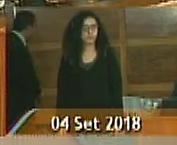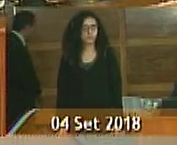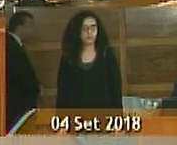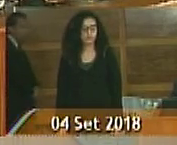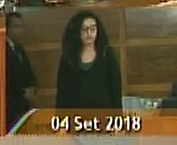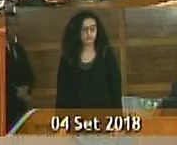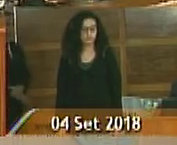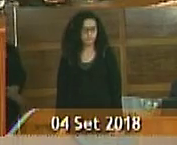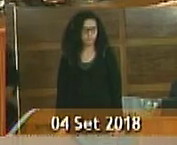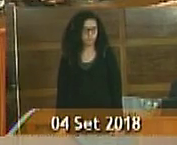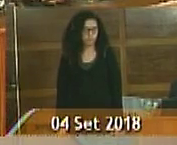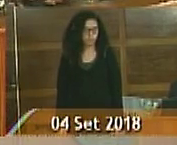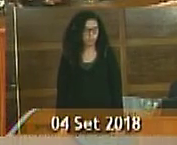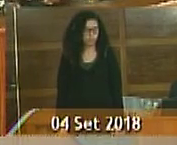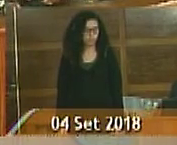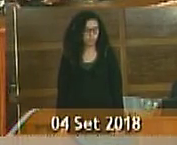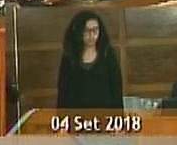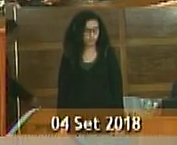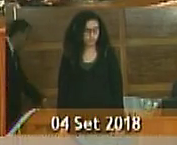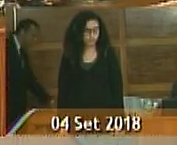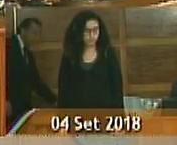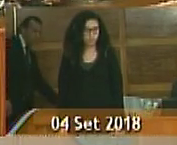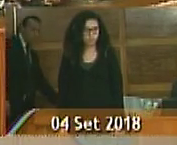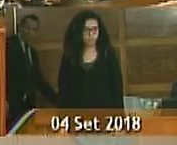Em discussão e votação.